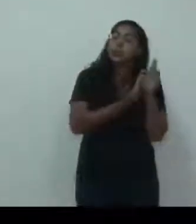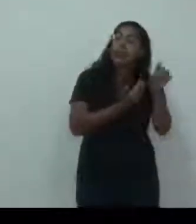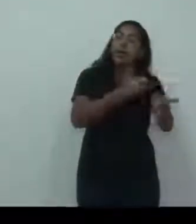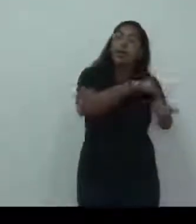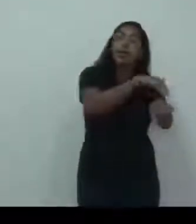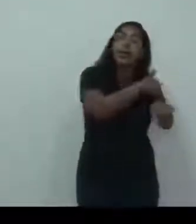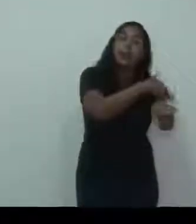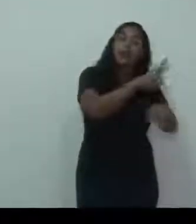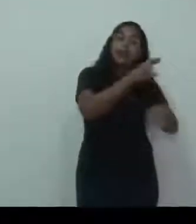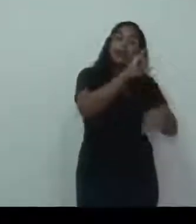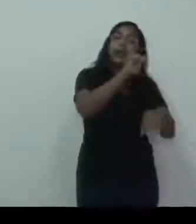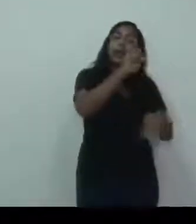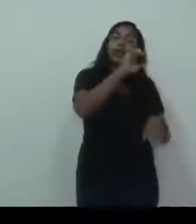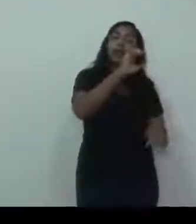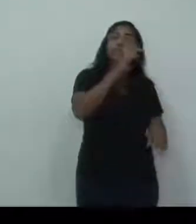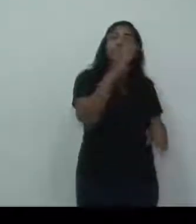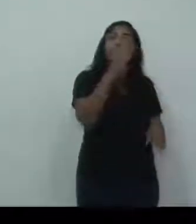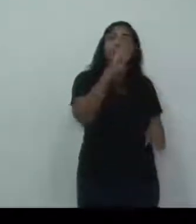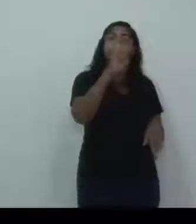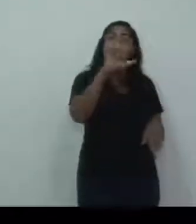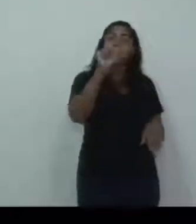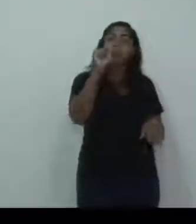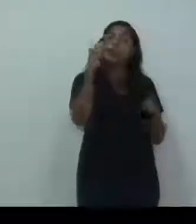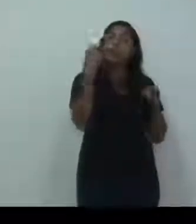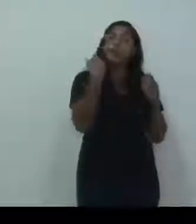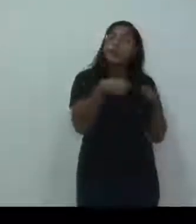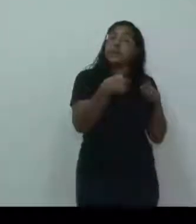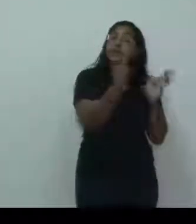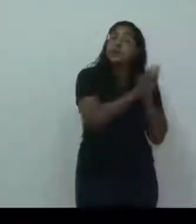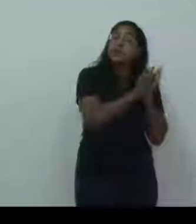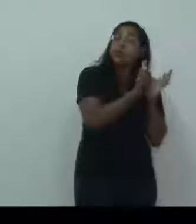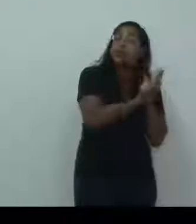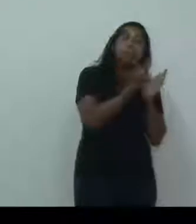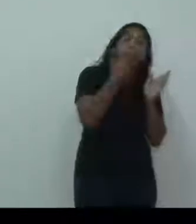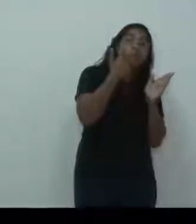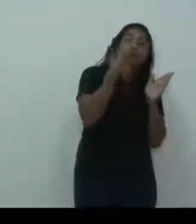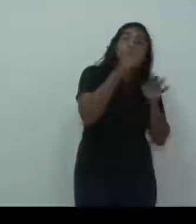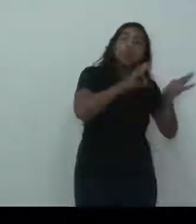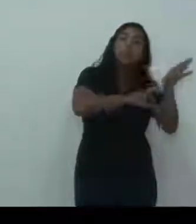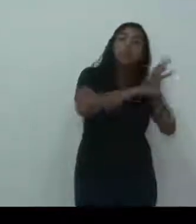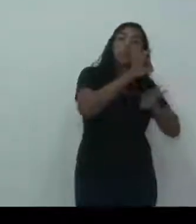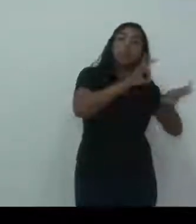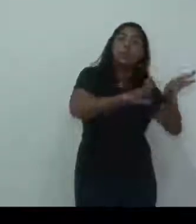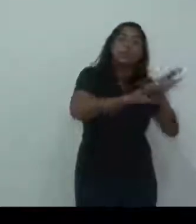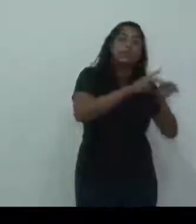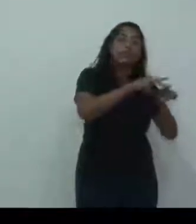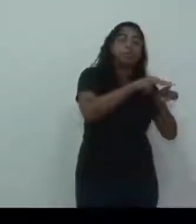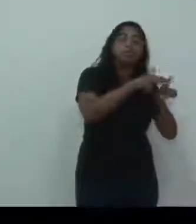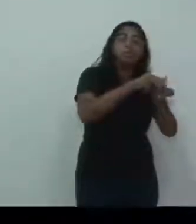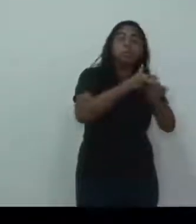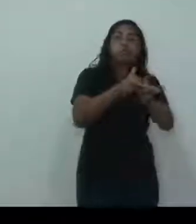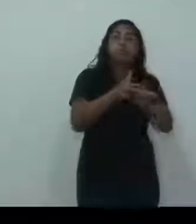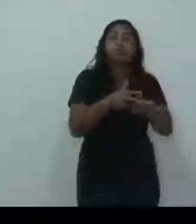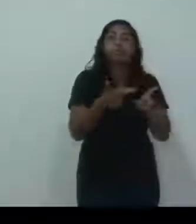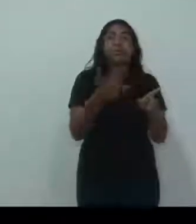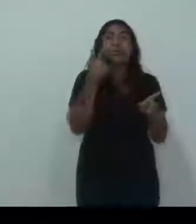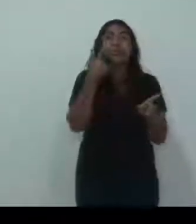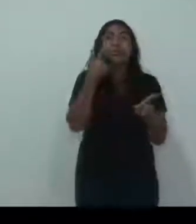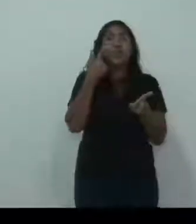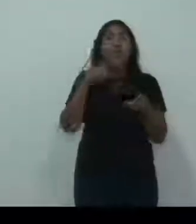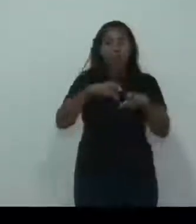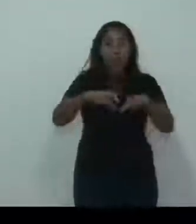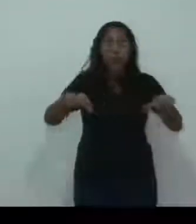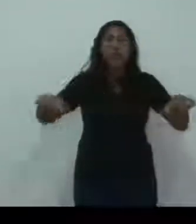Riachuelo. Pode olhar ali no cantinho, onde tem a faixa de pedestre, que as pessoas quase que não conseguem atravessar.